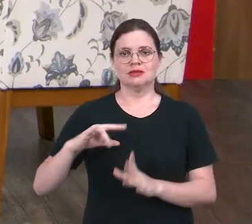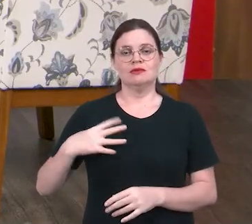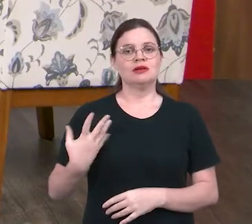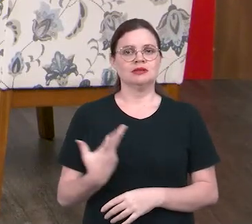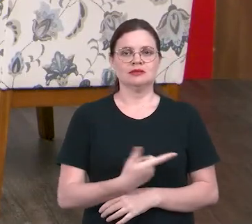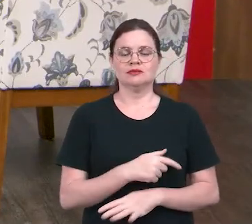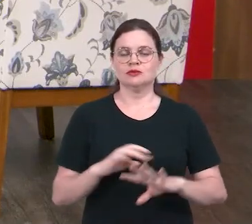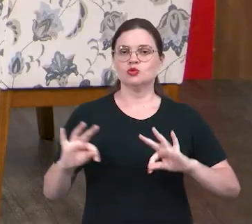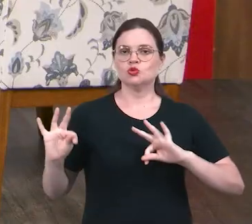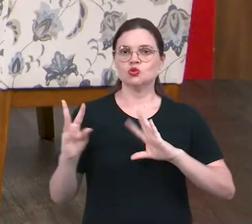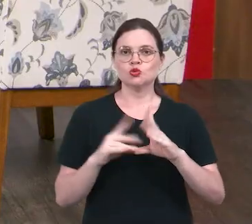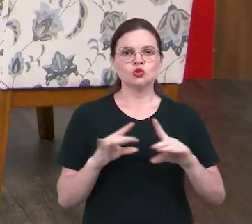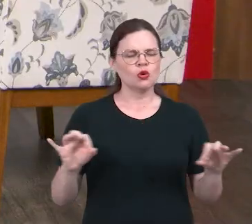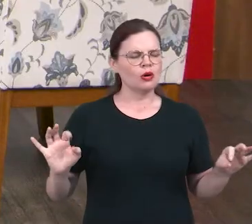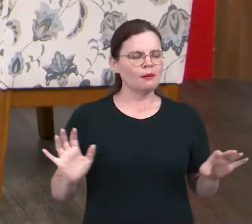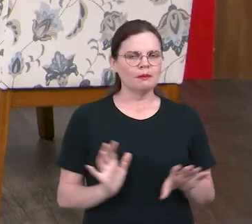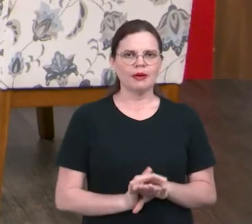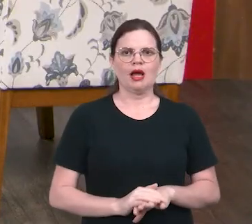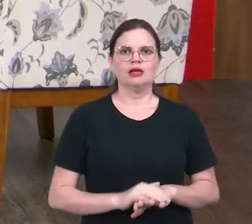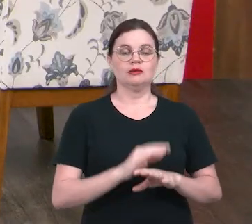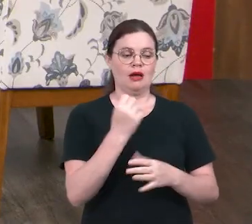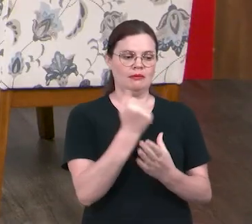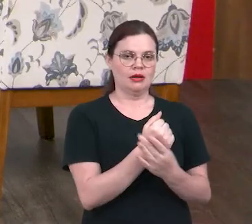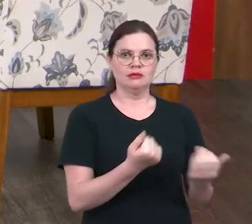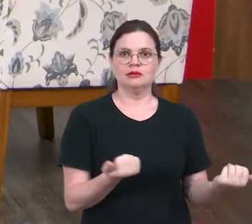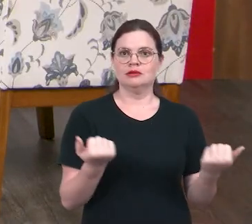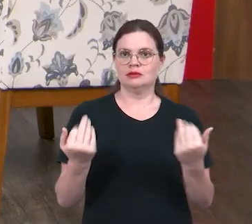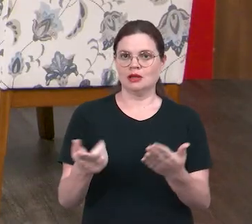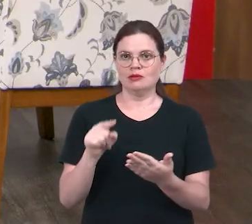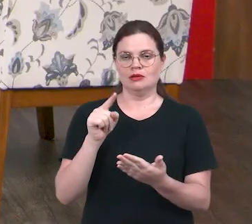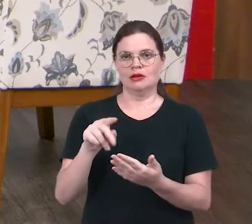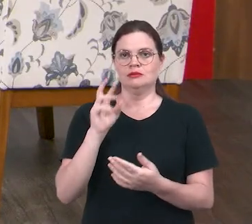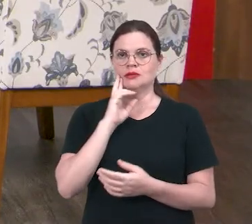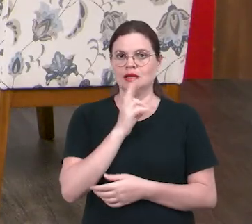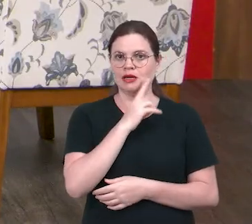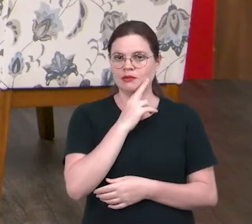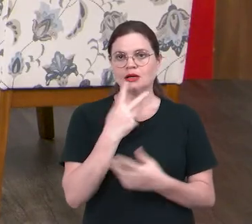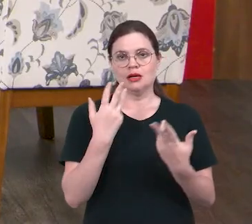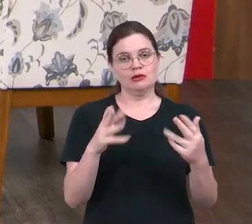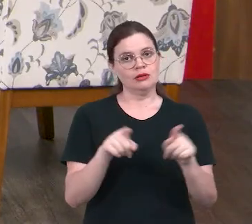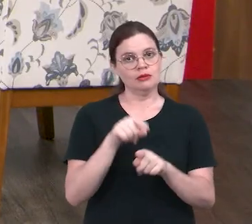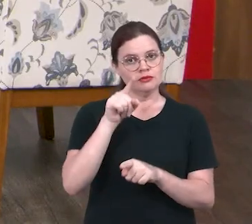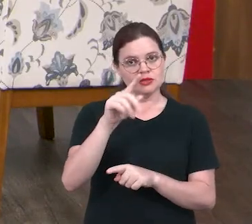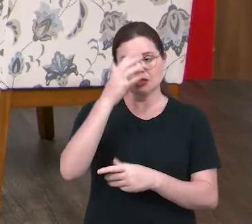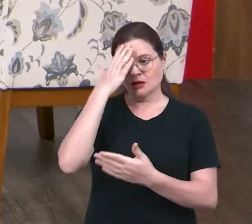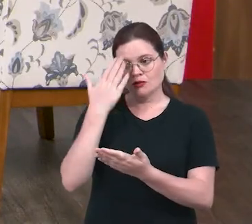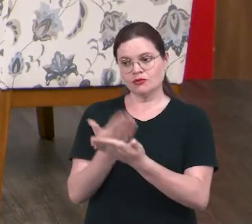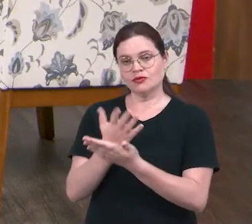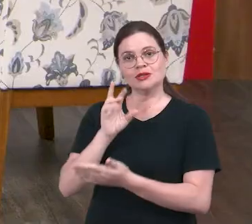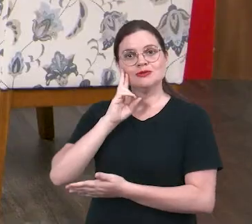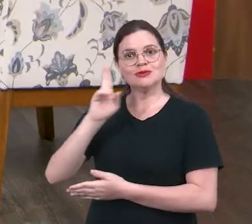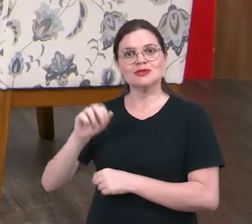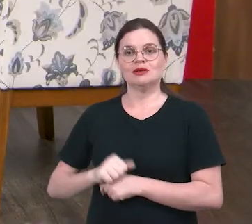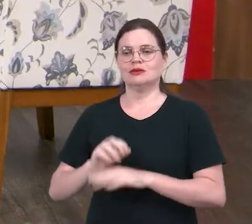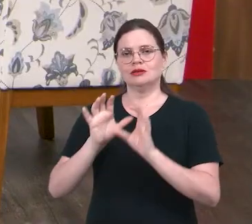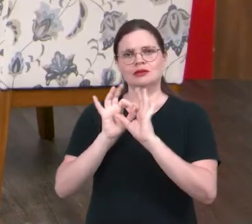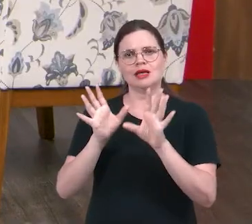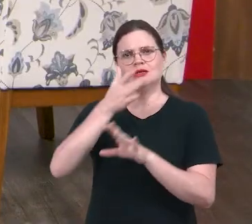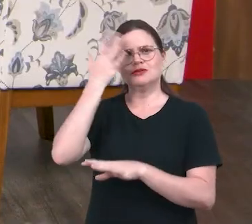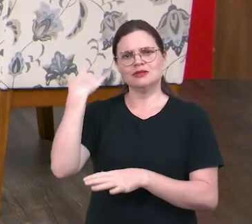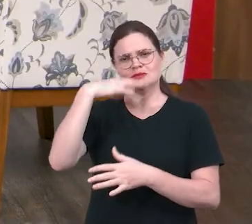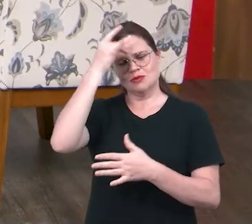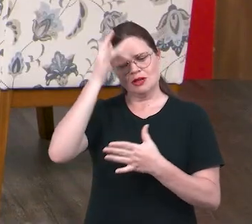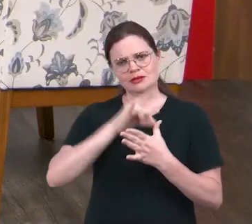salvação, né? Tudo isso foi levado em conta. Deus tem tudo para nós. Tudo. Confia nele, entrega o caminho, deixa Eliezer